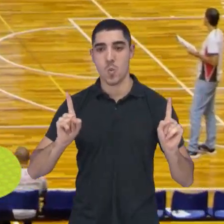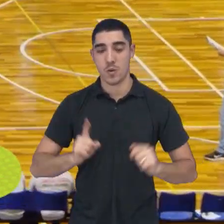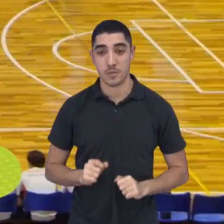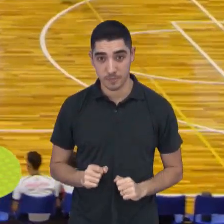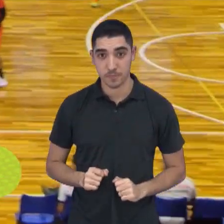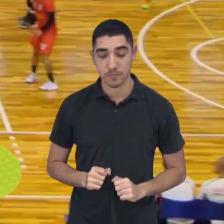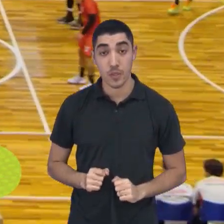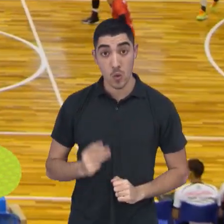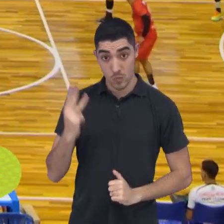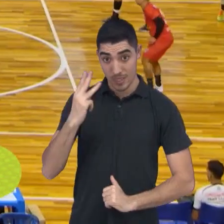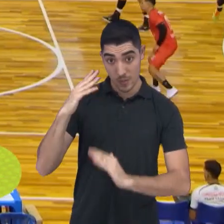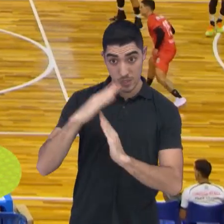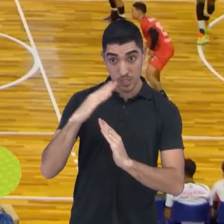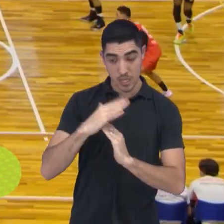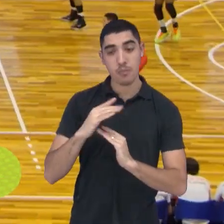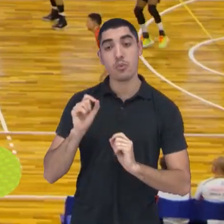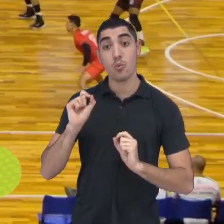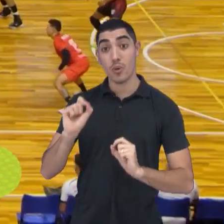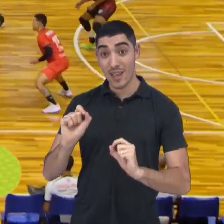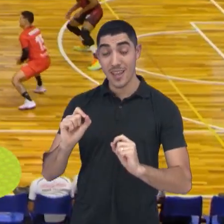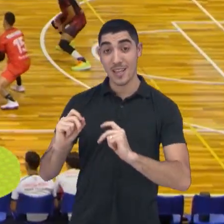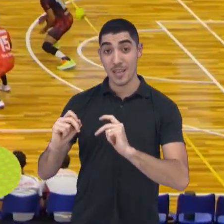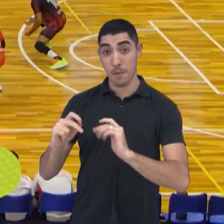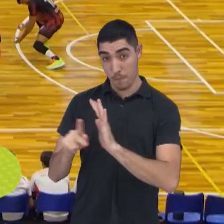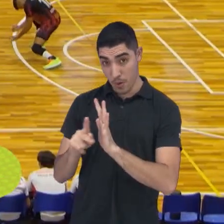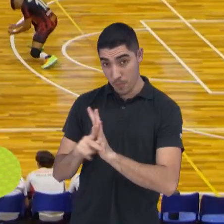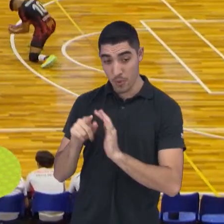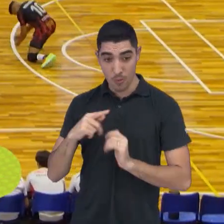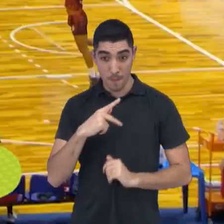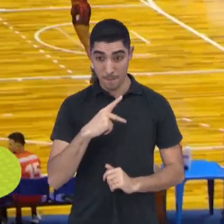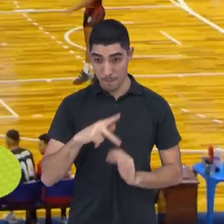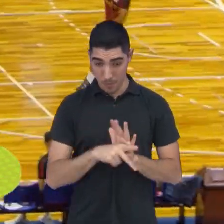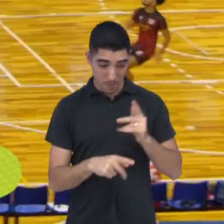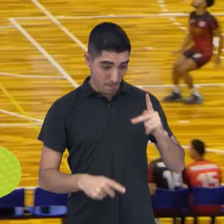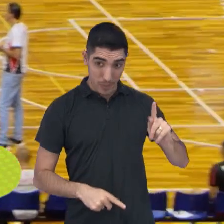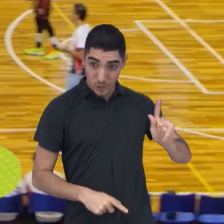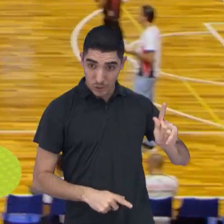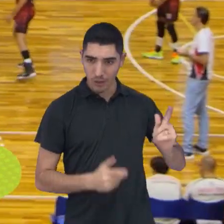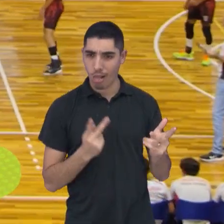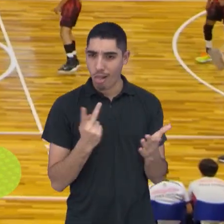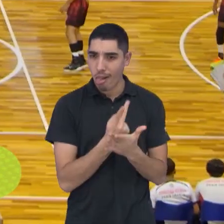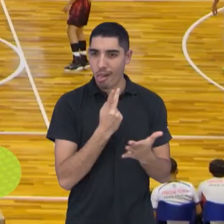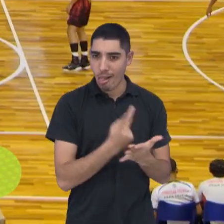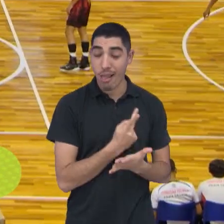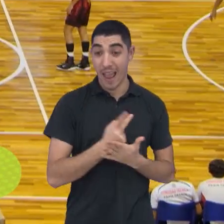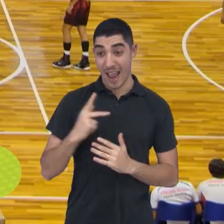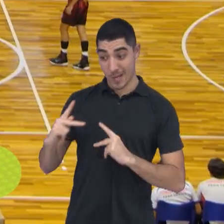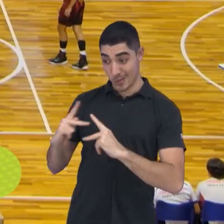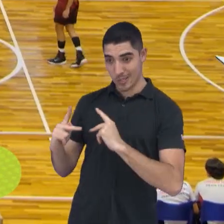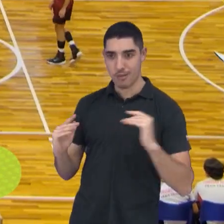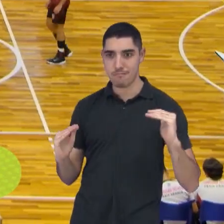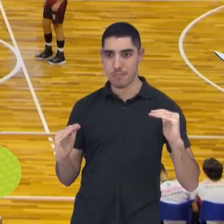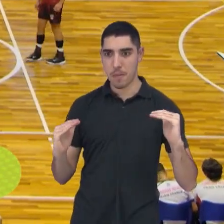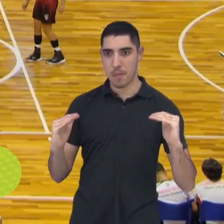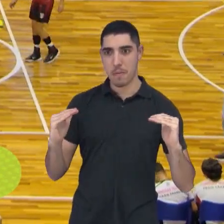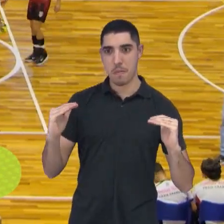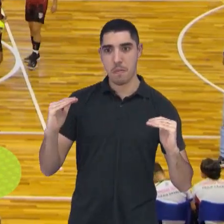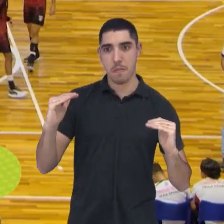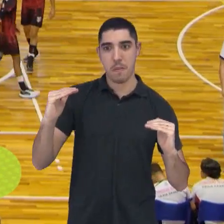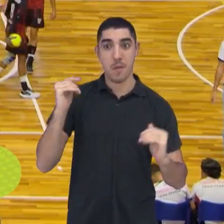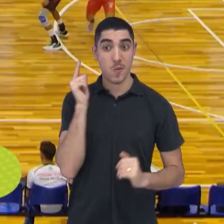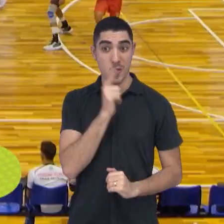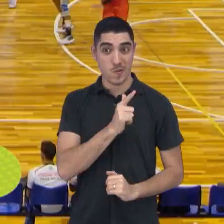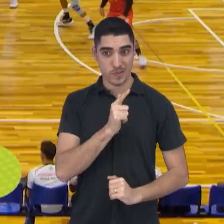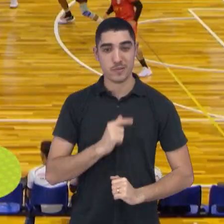No terceiro set, quem começou errando mais foi a equipe do Praia Grande, fazendo os donos da casa abrir vantagem logo no